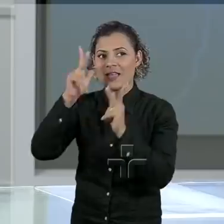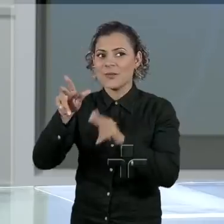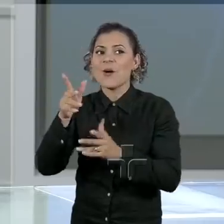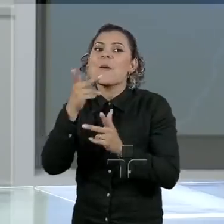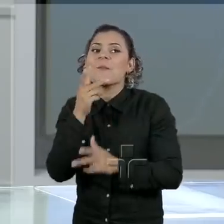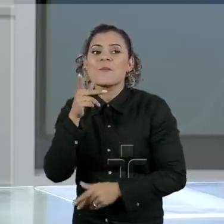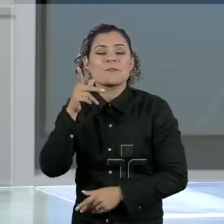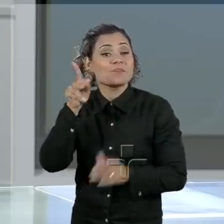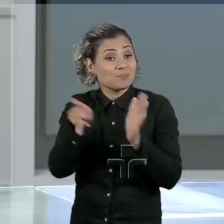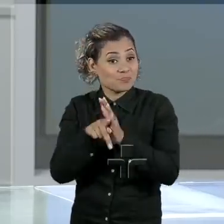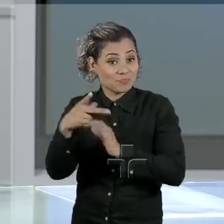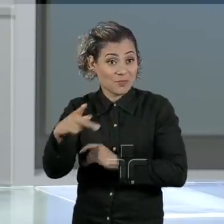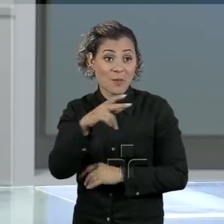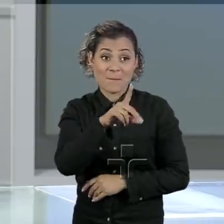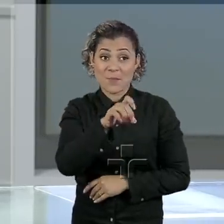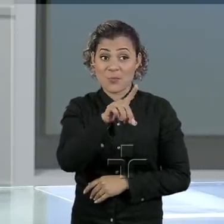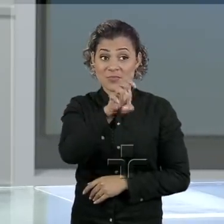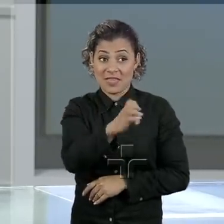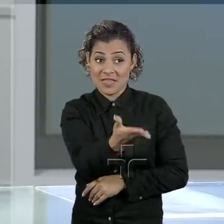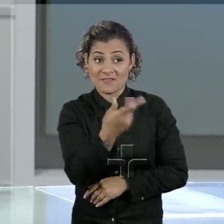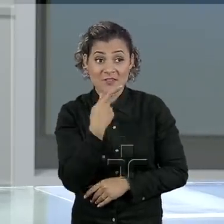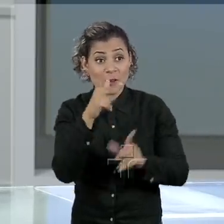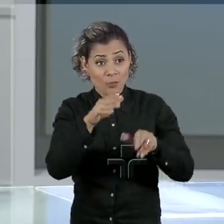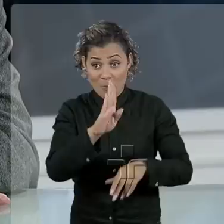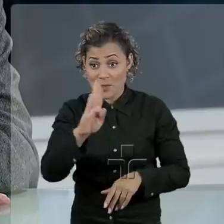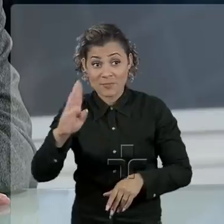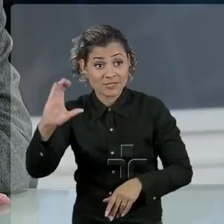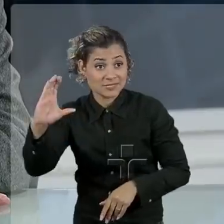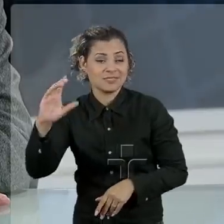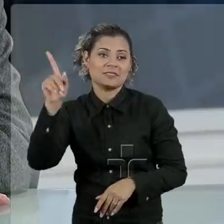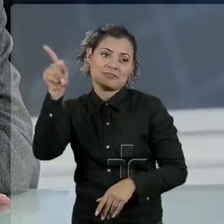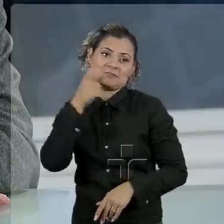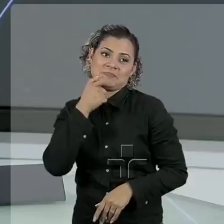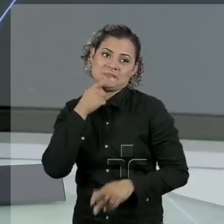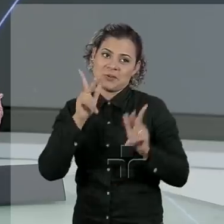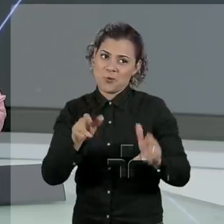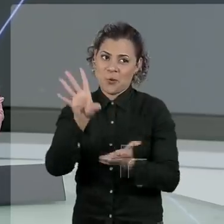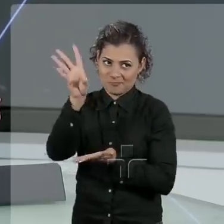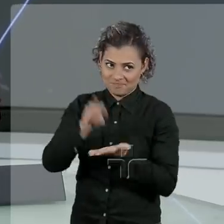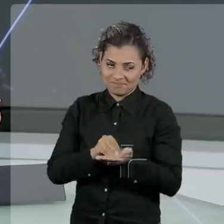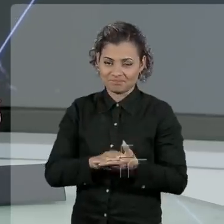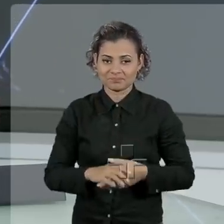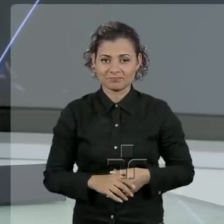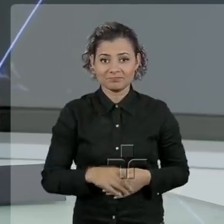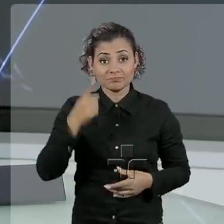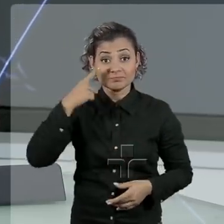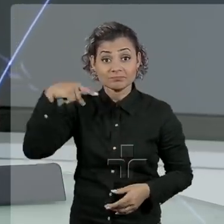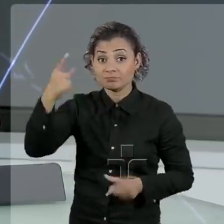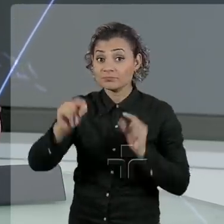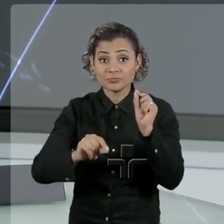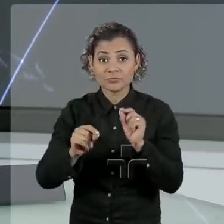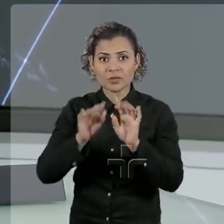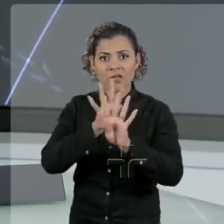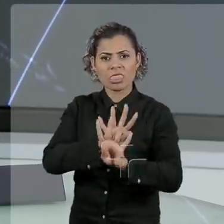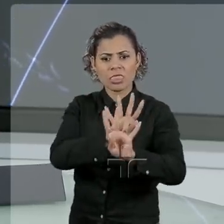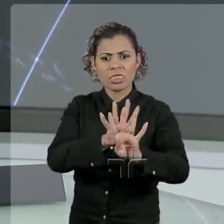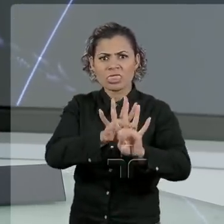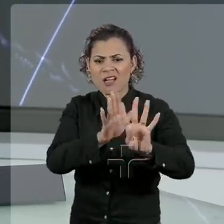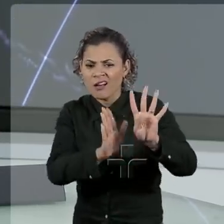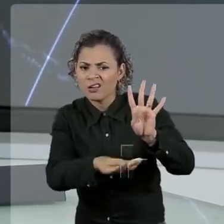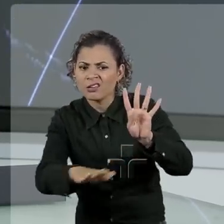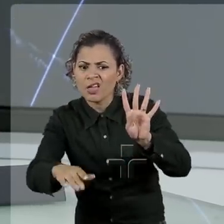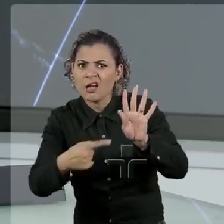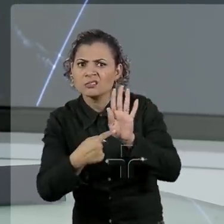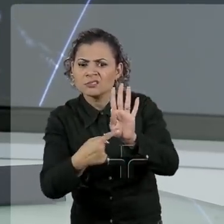Vamos o rumo mesmo que tomou a BBC inglesa. É isso aí. E veja a seguir, desfile de crianças